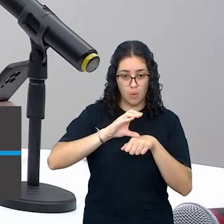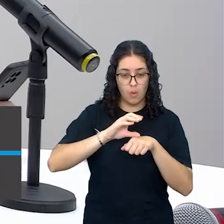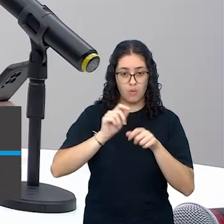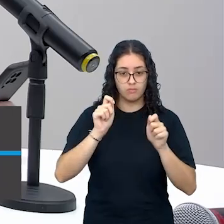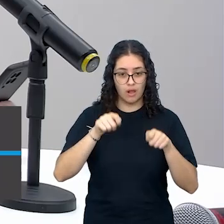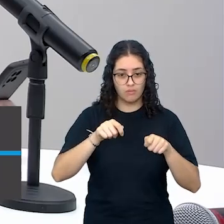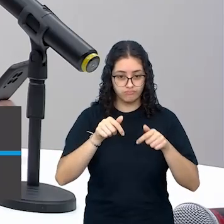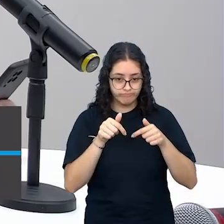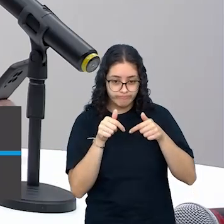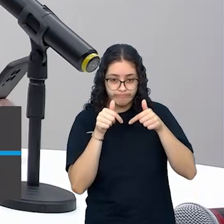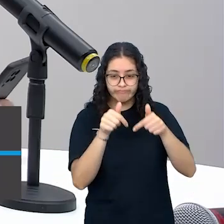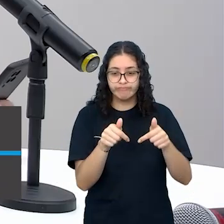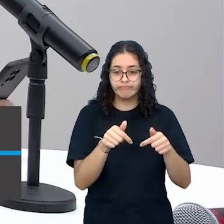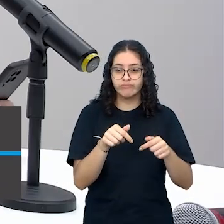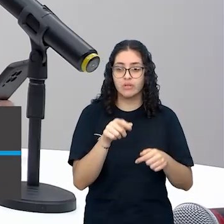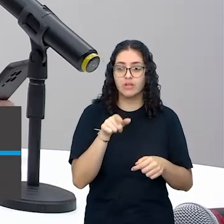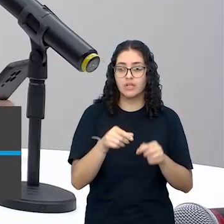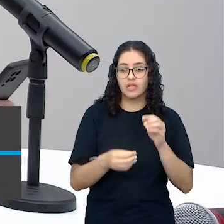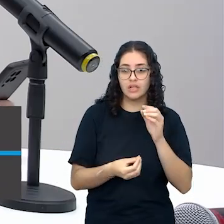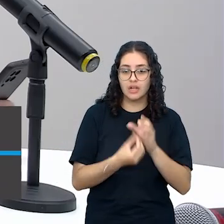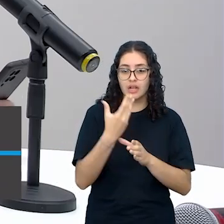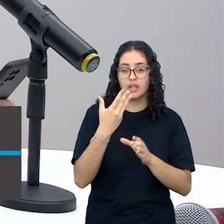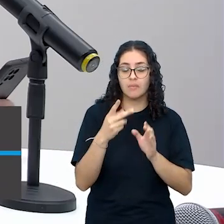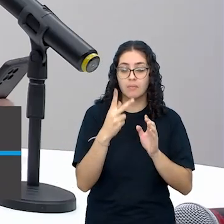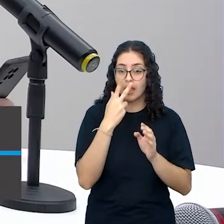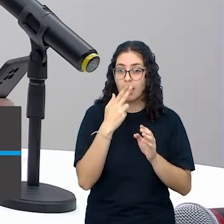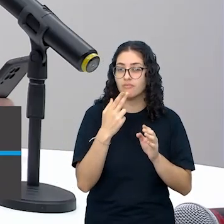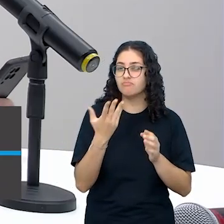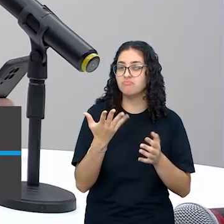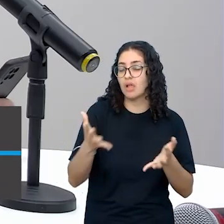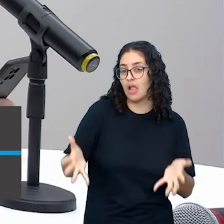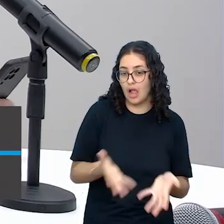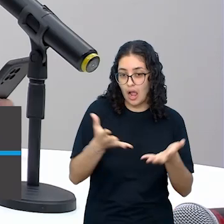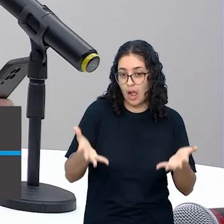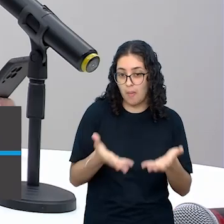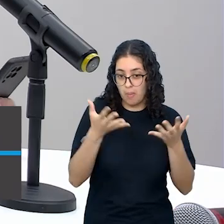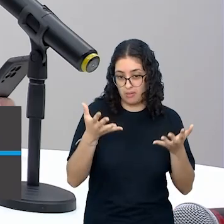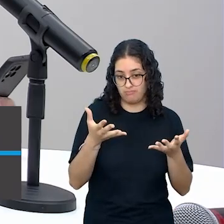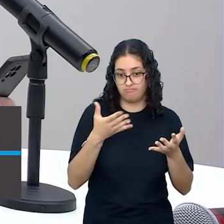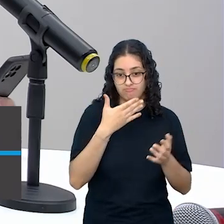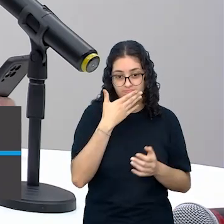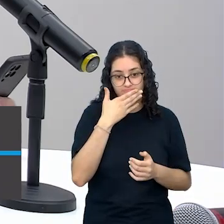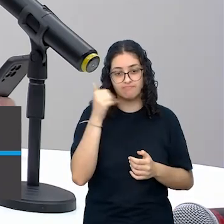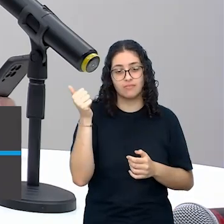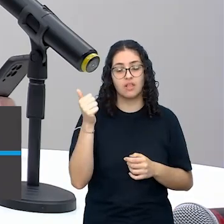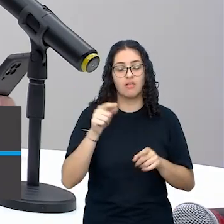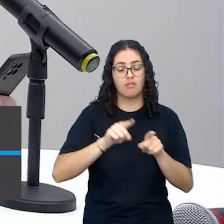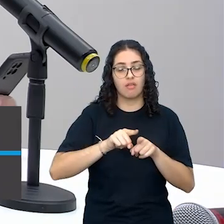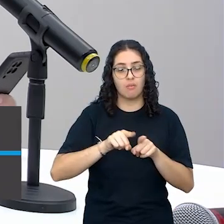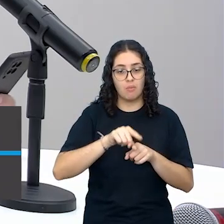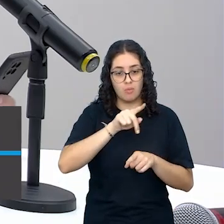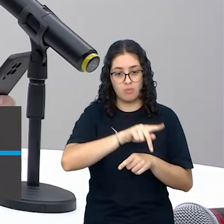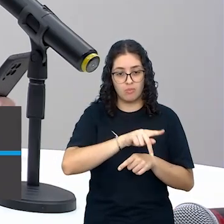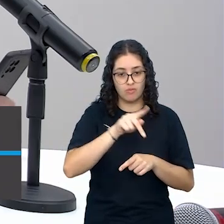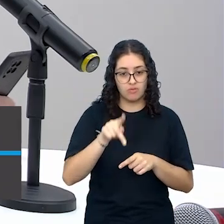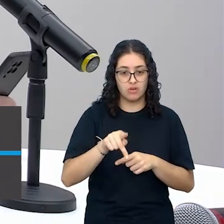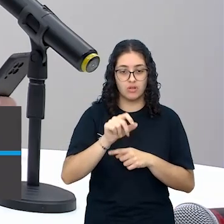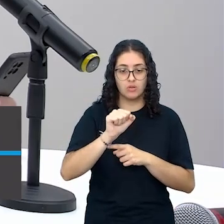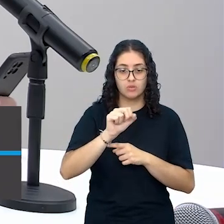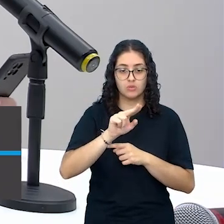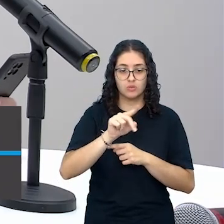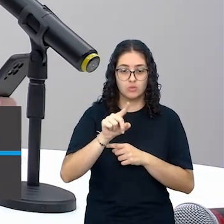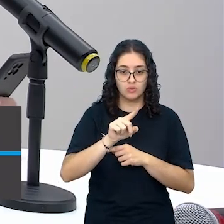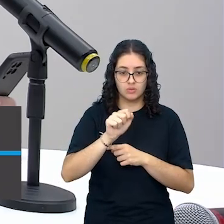né? Gera um engajamento maior, né? Aqui também a professora Suzana, né?